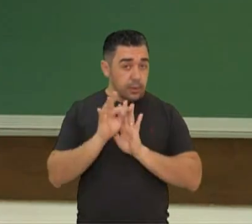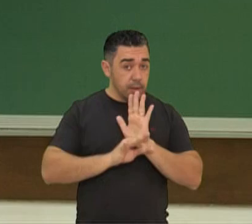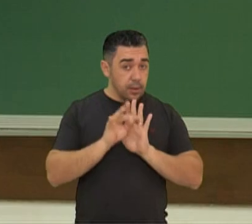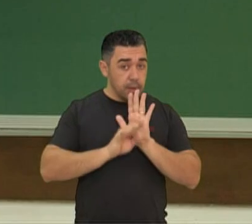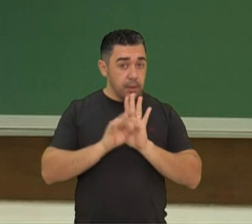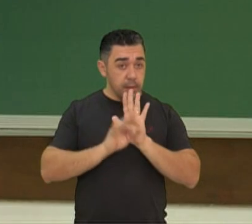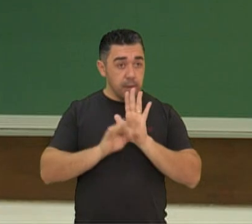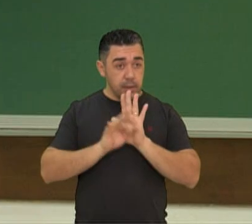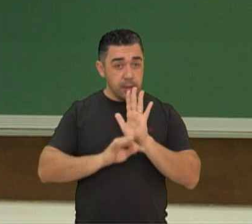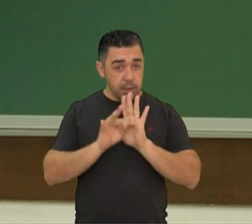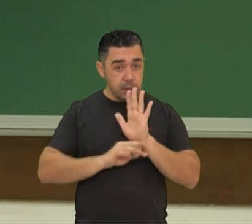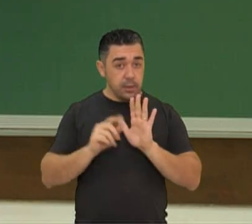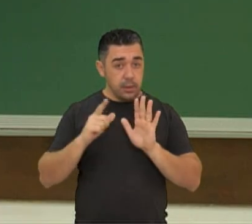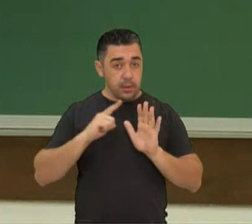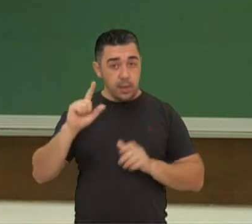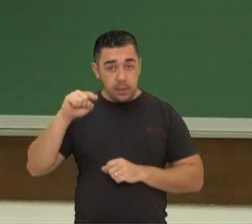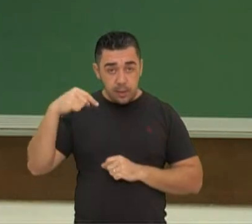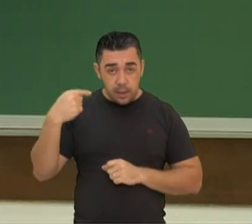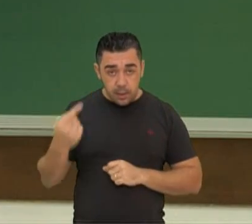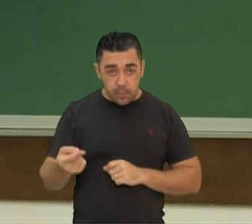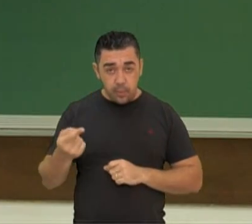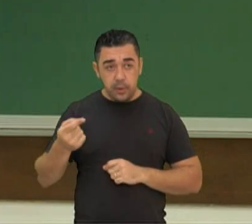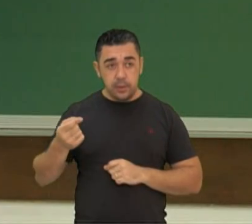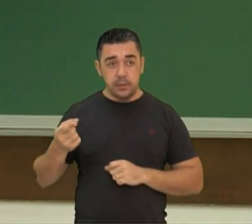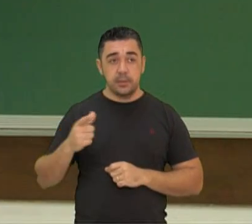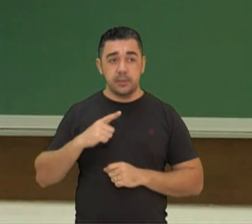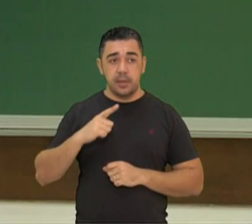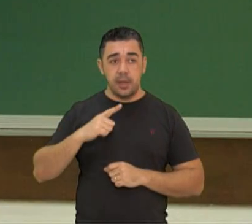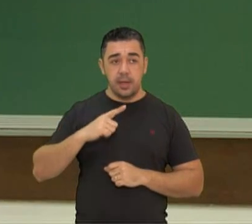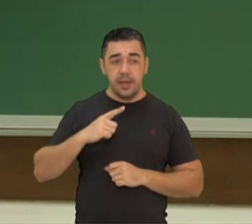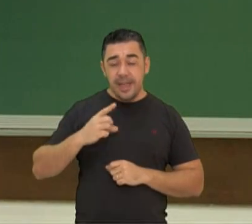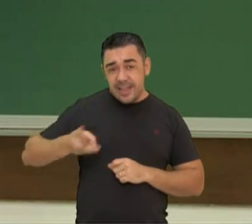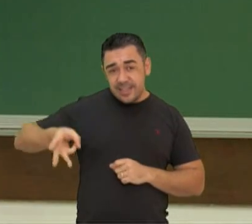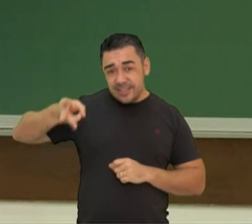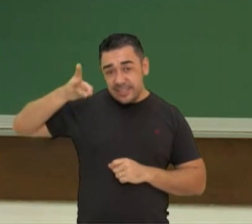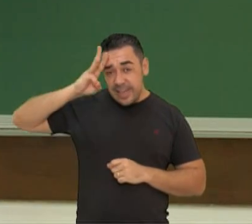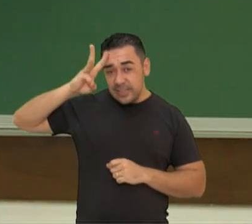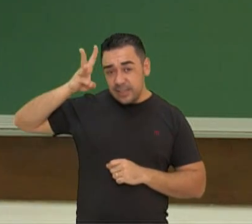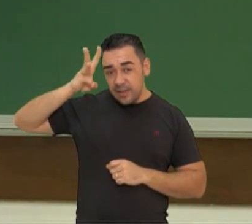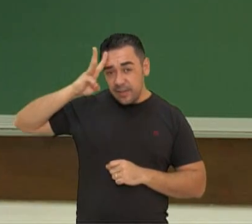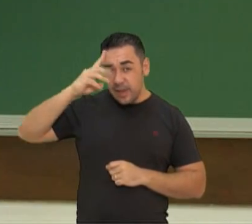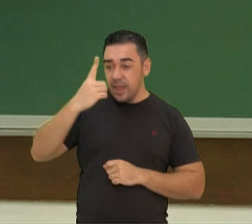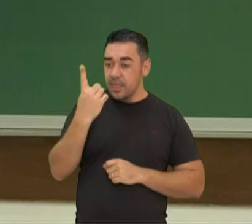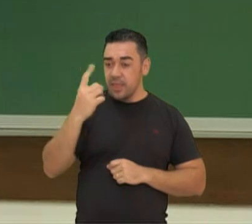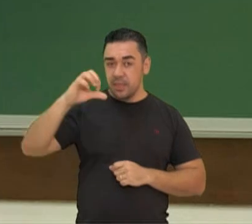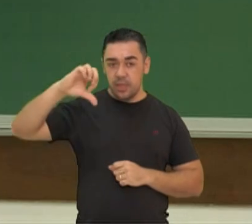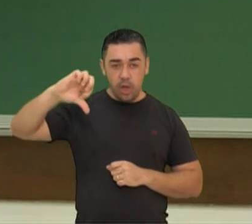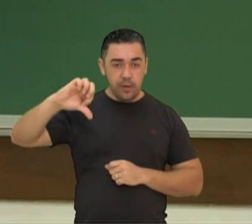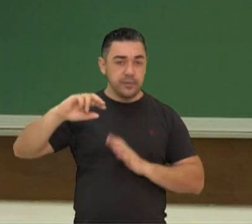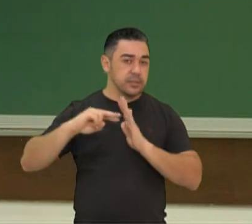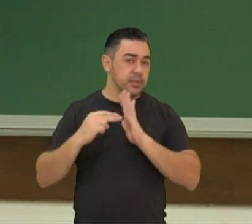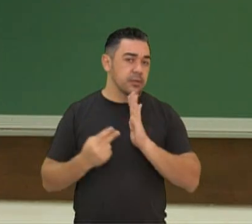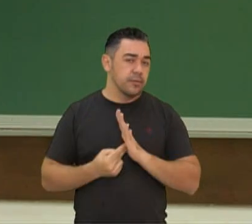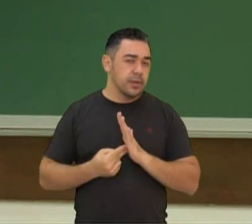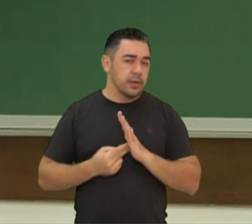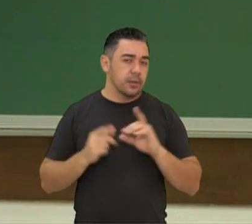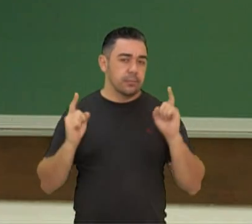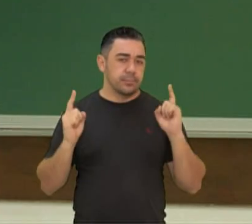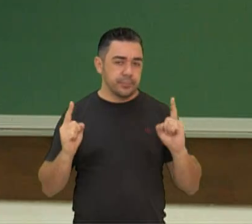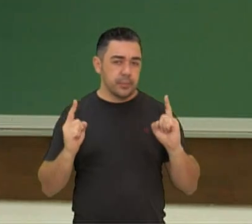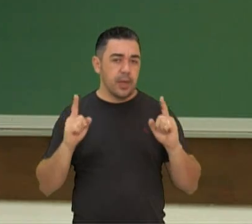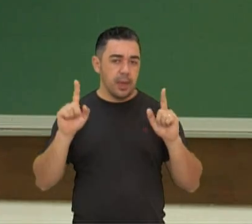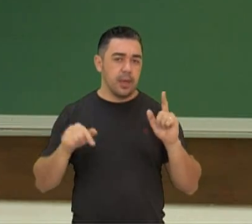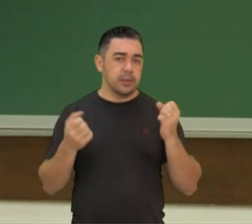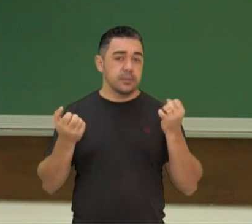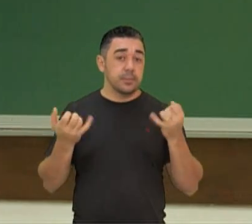logo após, nesta terça-feira, 19, nesta terça-feira, 19, são apostos, são